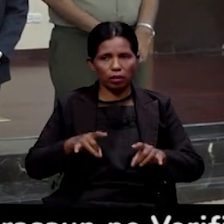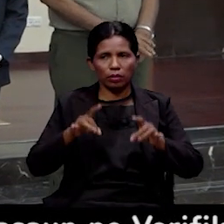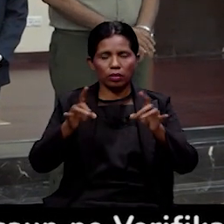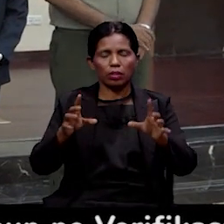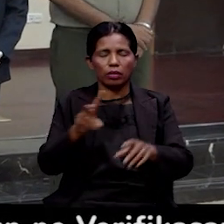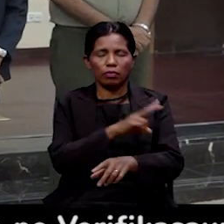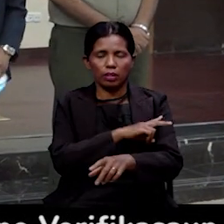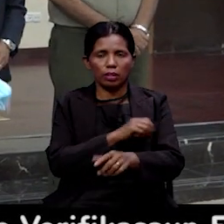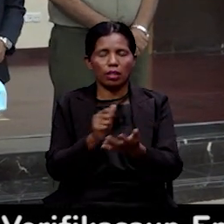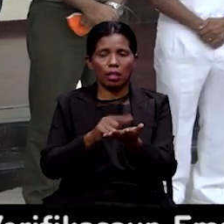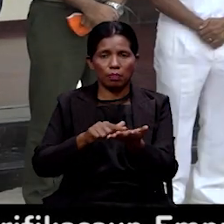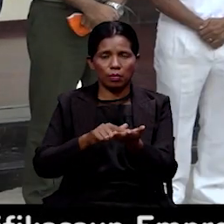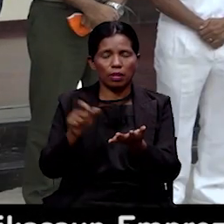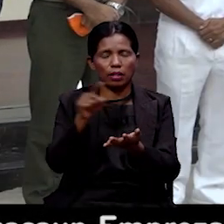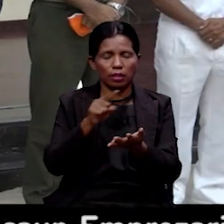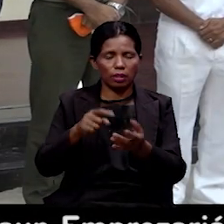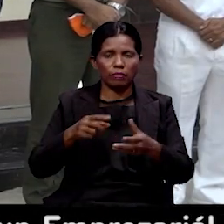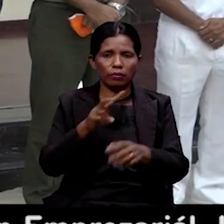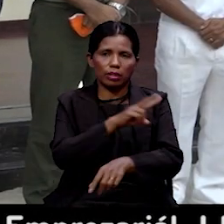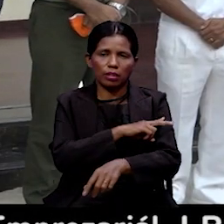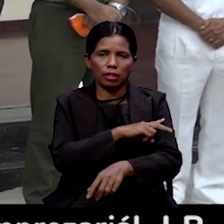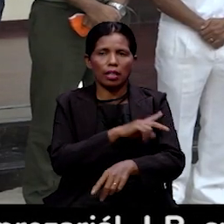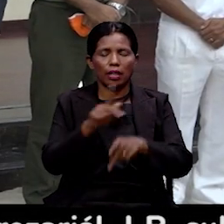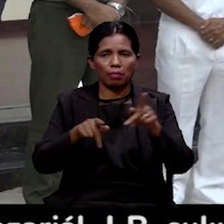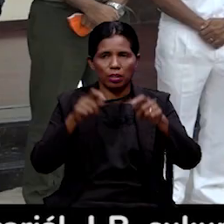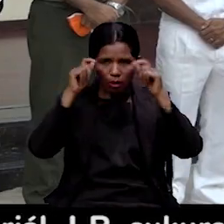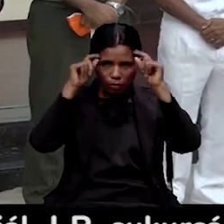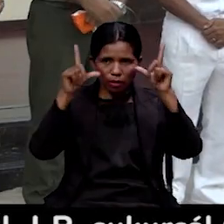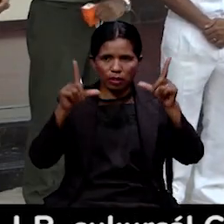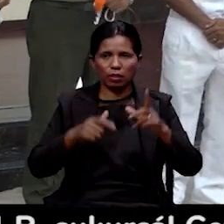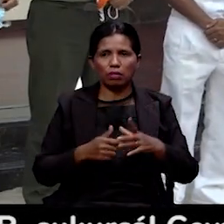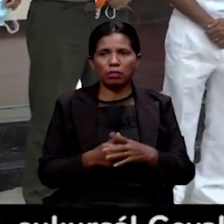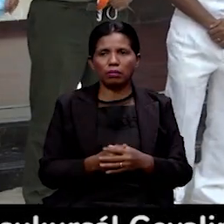vacina AstraZeneca, o de vacina povo Timor-Leste. Napoleon Xavier, Dilma Sujeti, GMN.